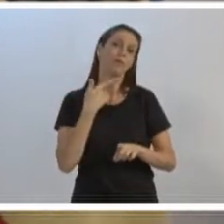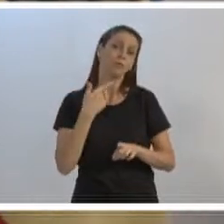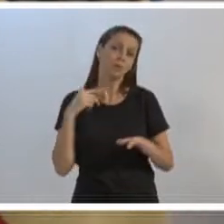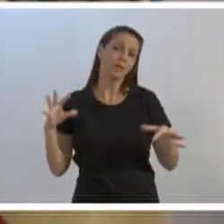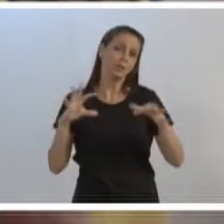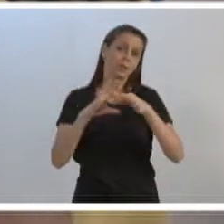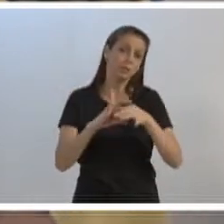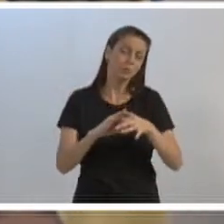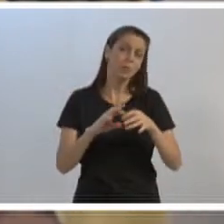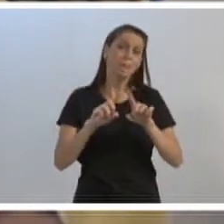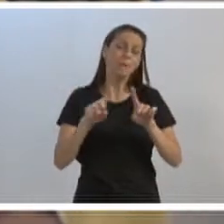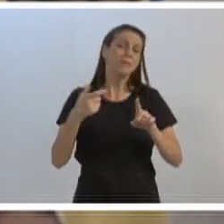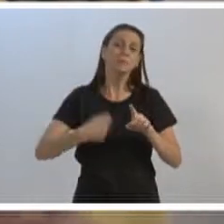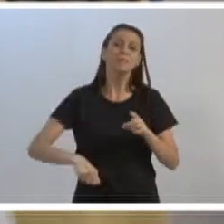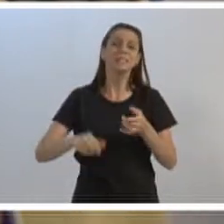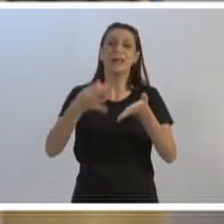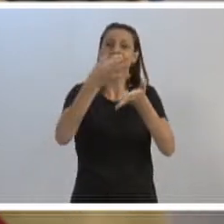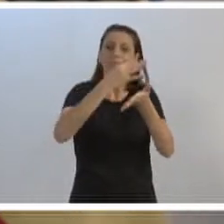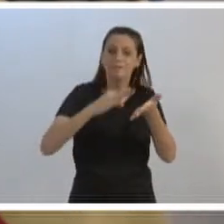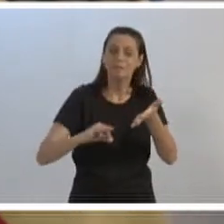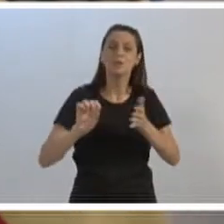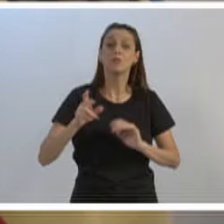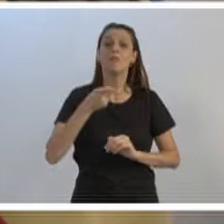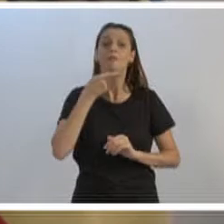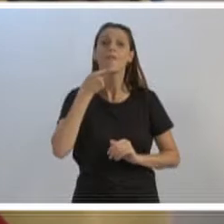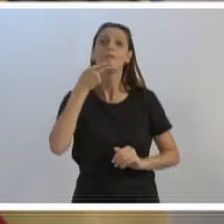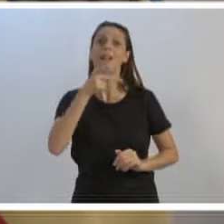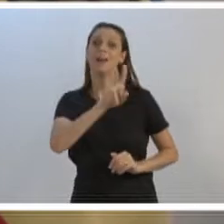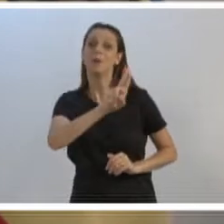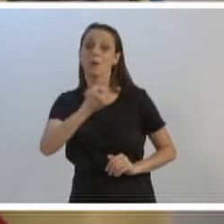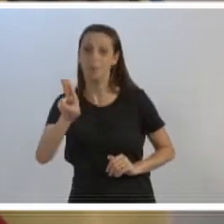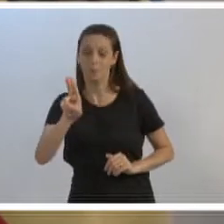mas que não têm a assinatura deles, que tenha somente a assinatura